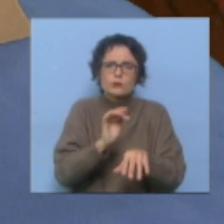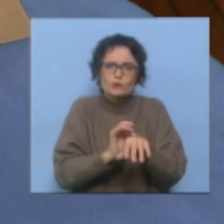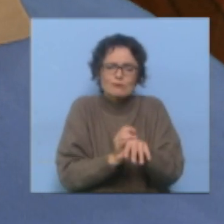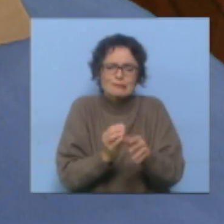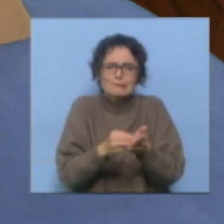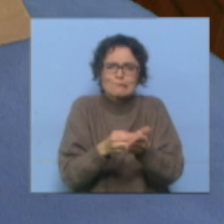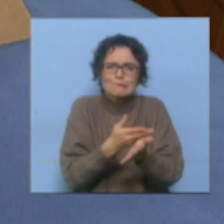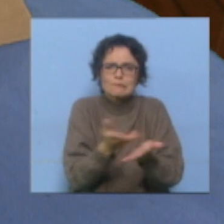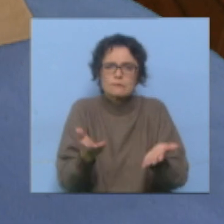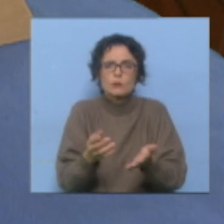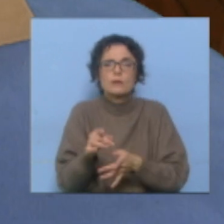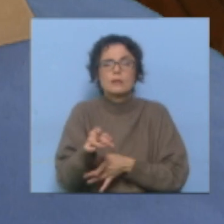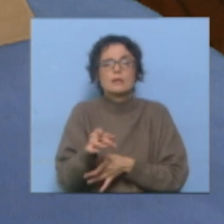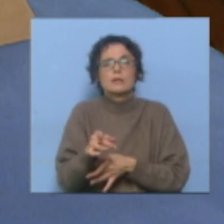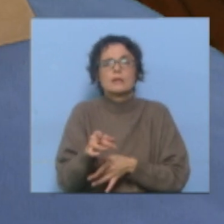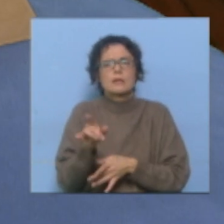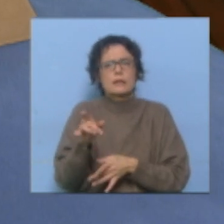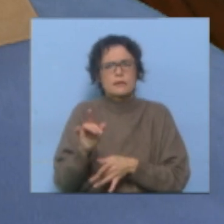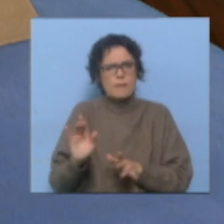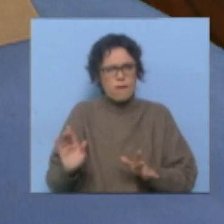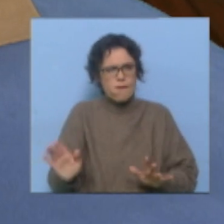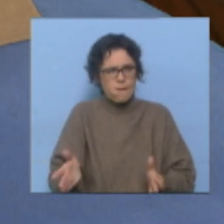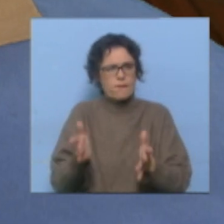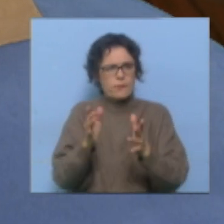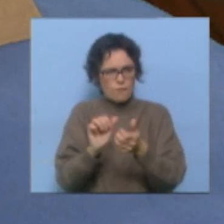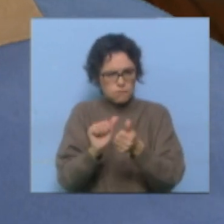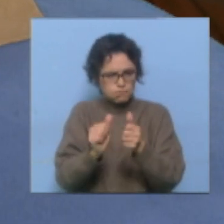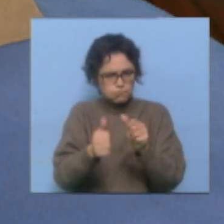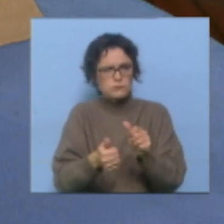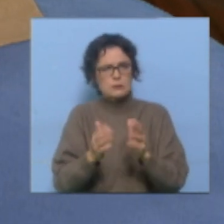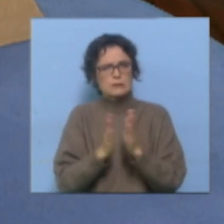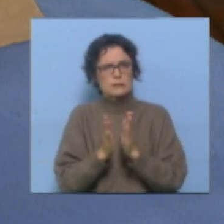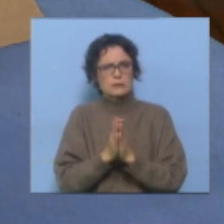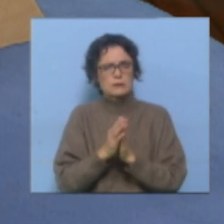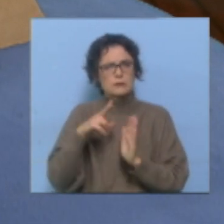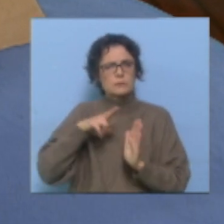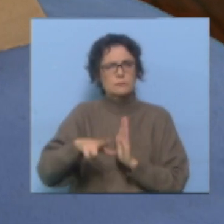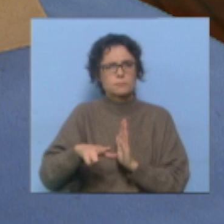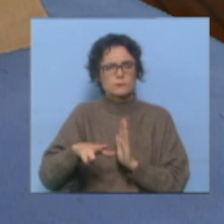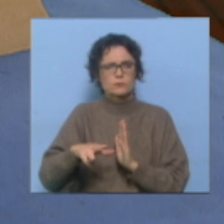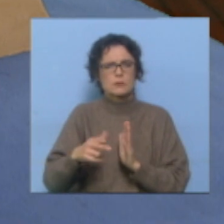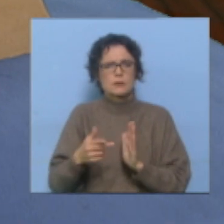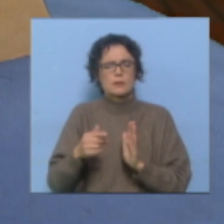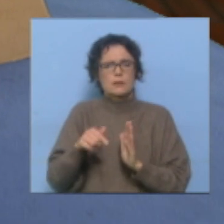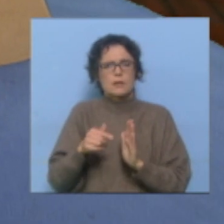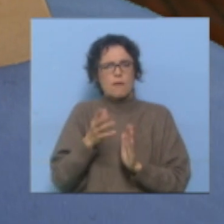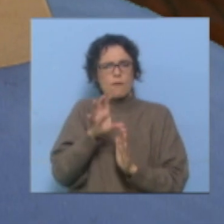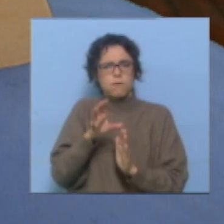também impulsionador de mudança na Igreja em Portugal, na forma como ela está e se apresenta ao